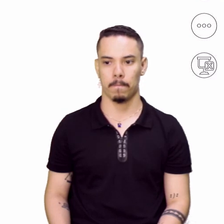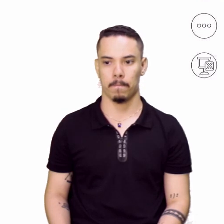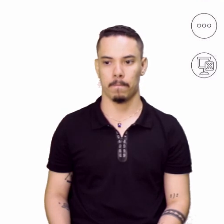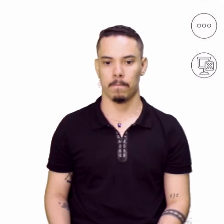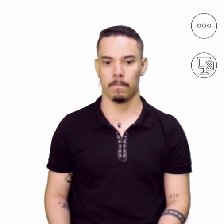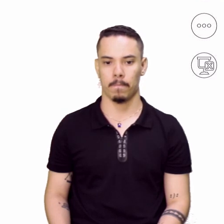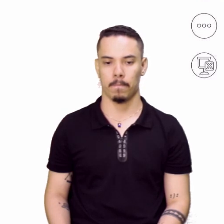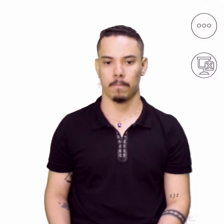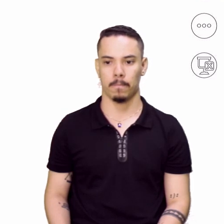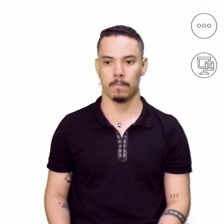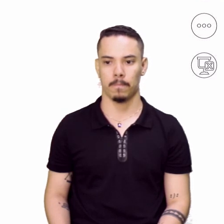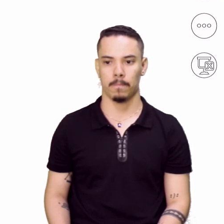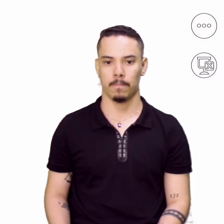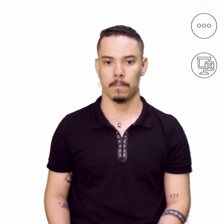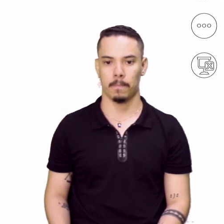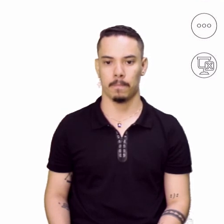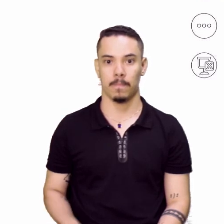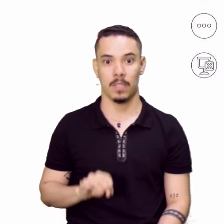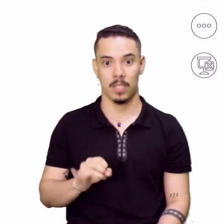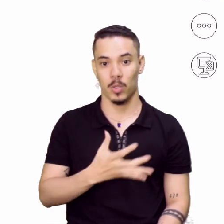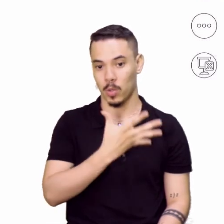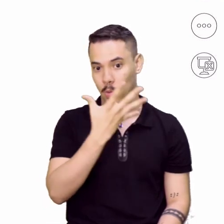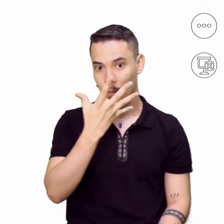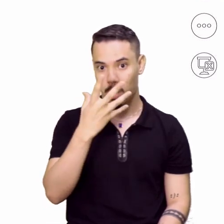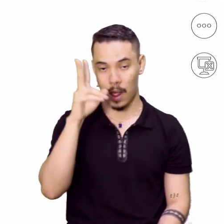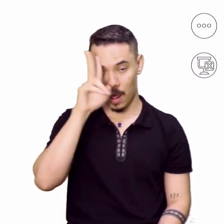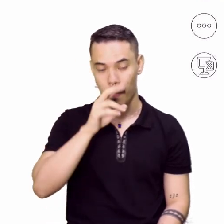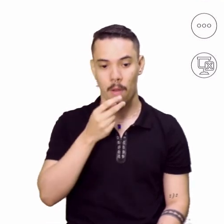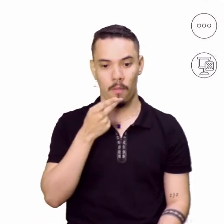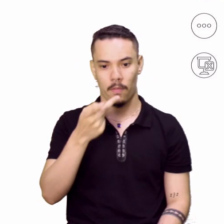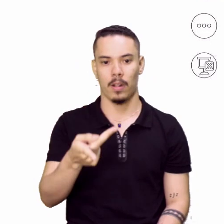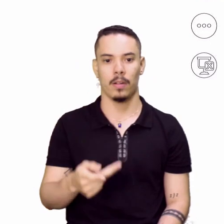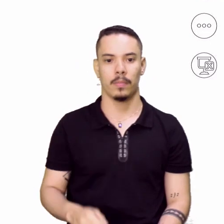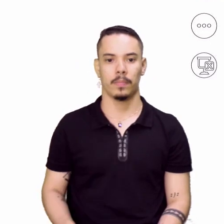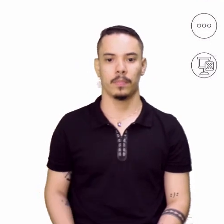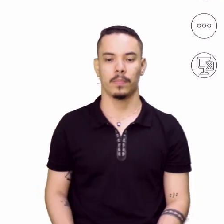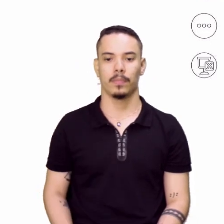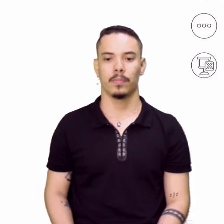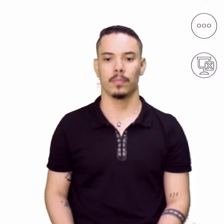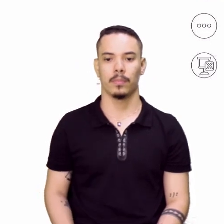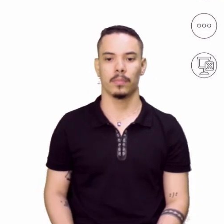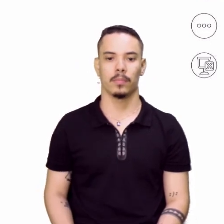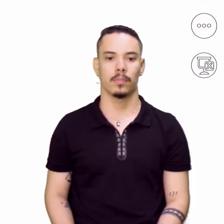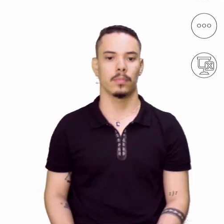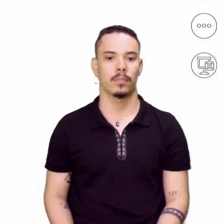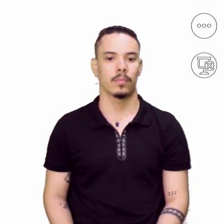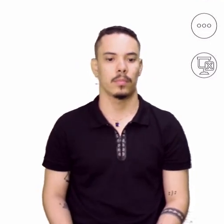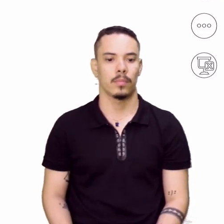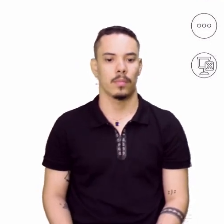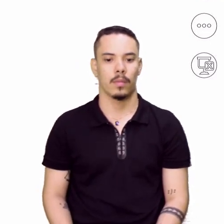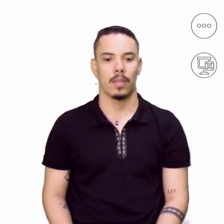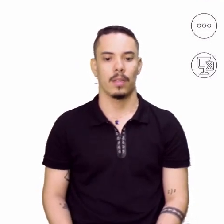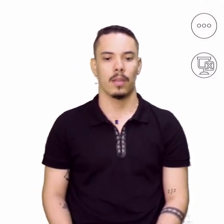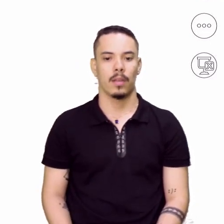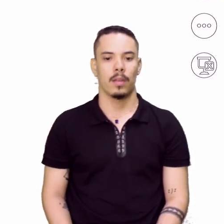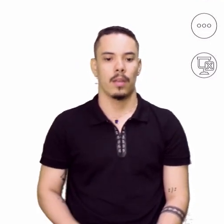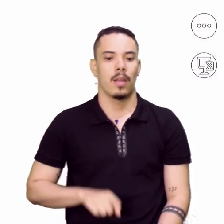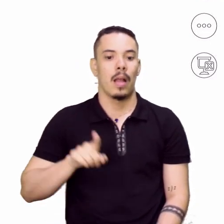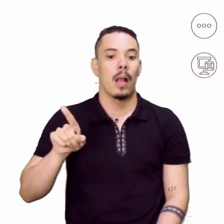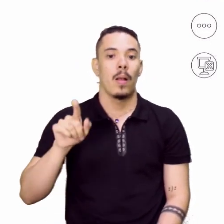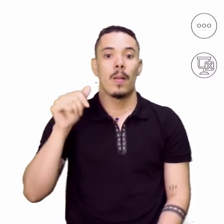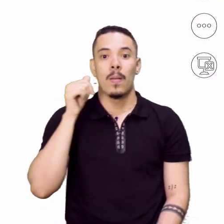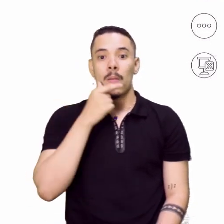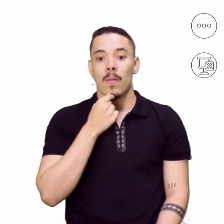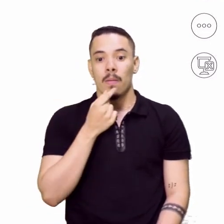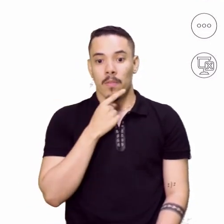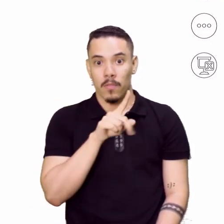pouca enfim eu lembrar a palavra eu falo Will Lun agora pro Peter pro Peter você